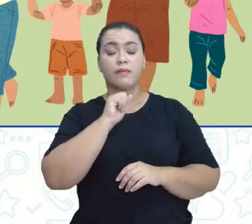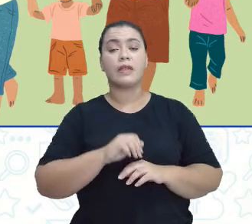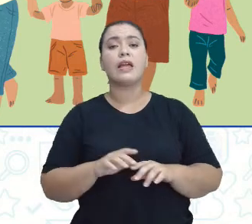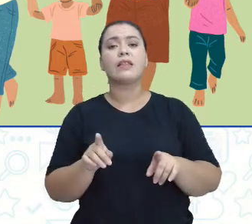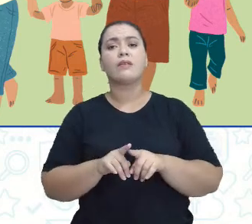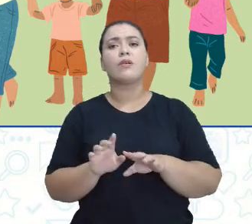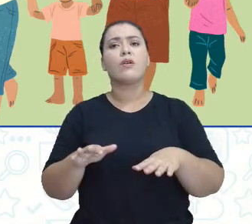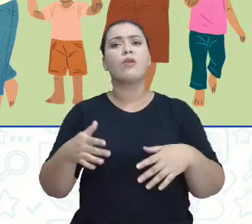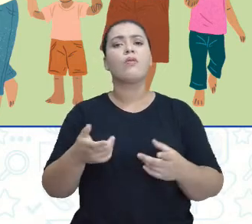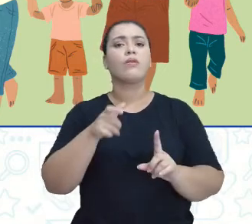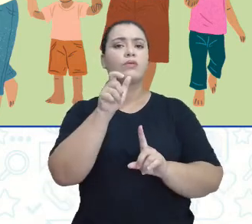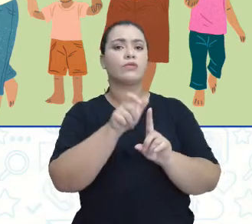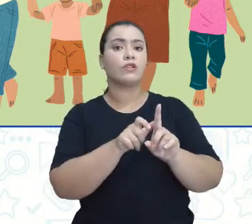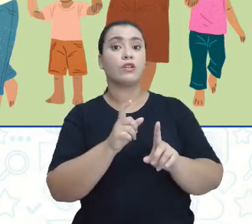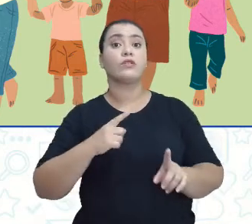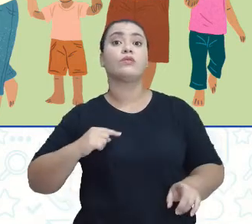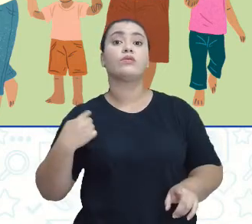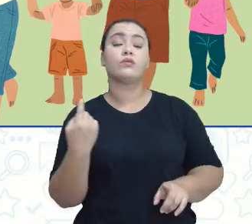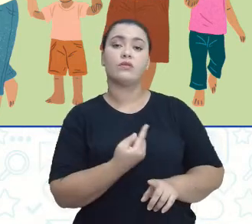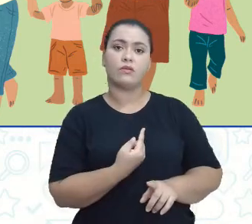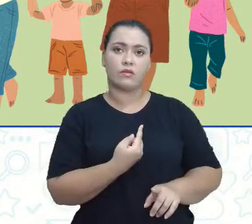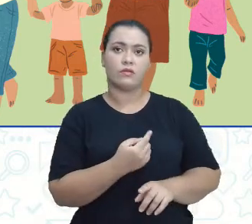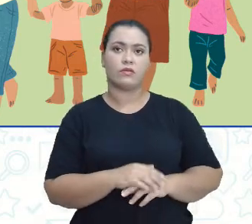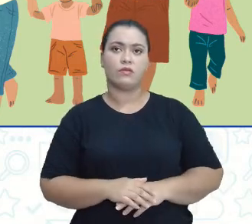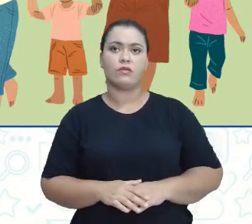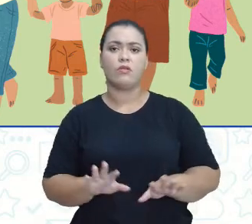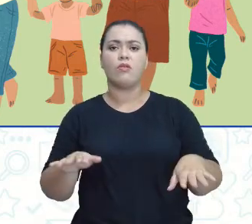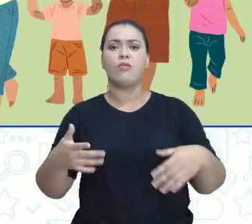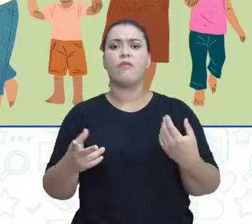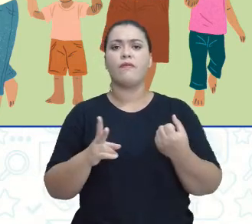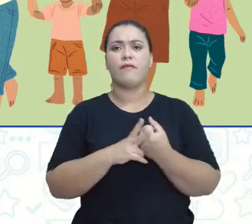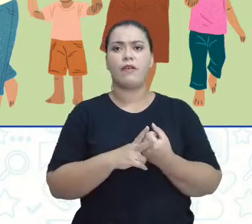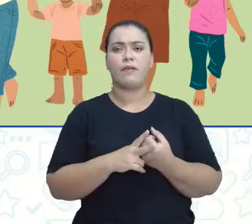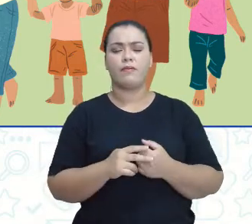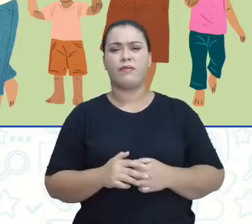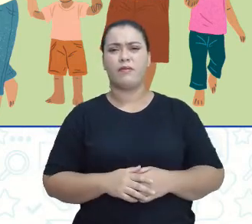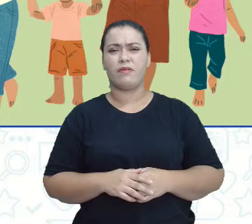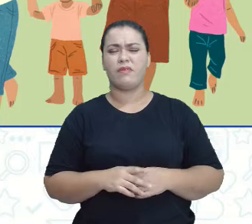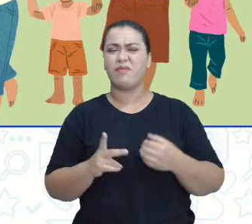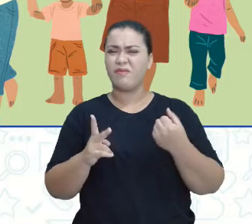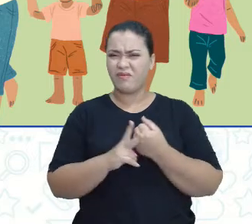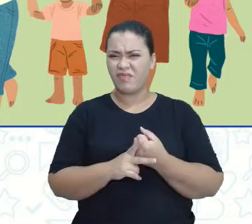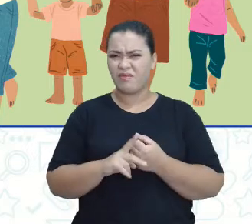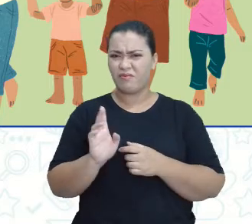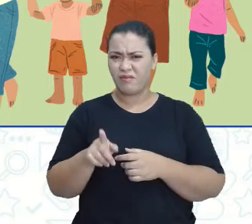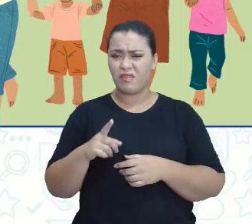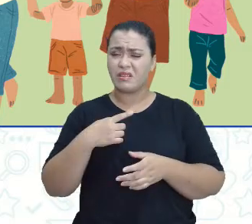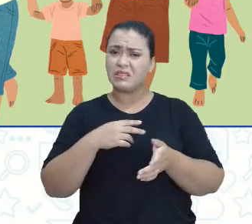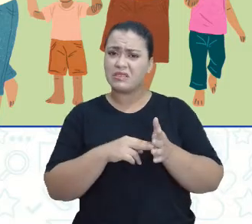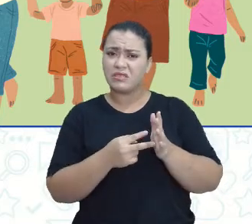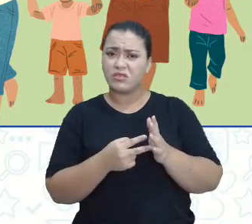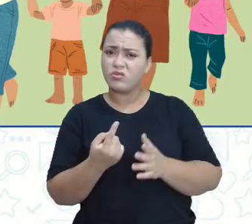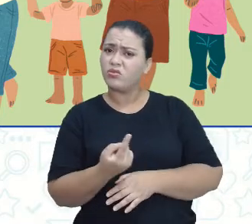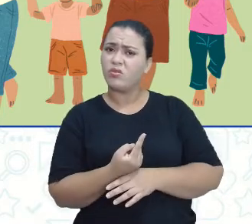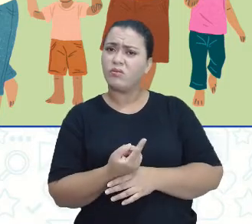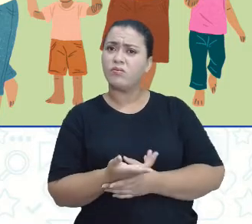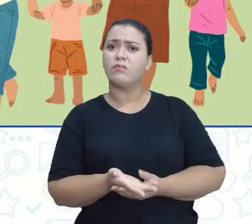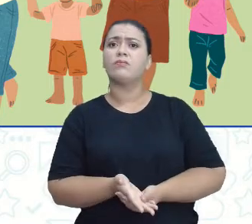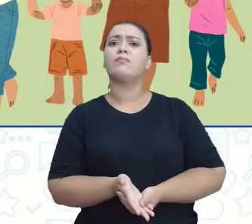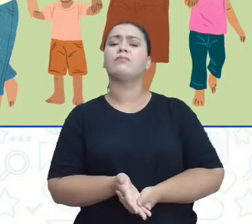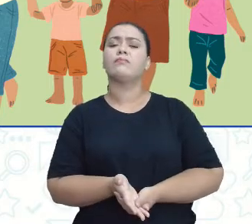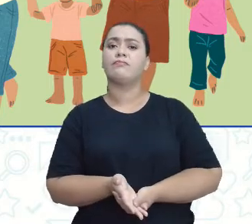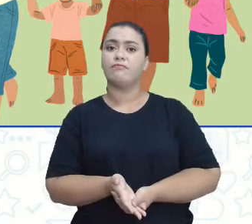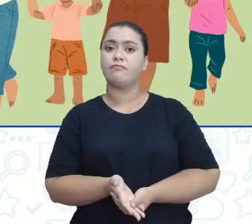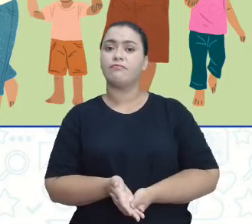sujeito? Nós. E o verbo? Esse verbo ele faz sentido sozinho e o complemento. Vamos